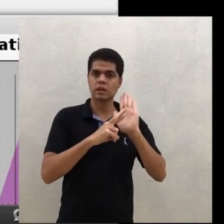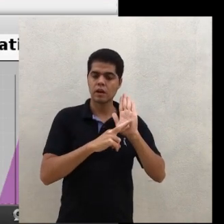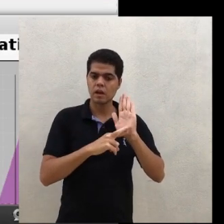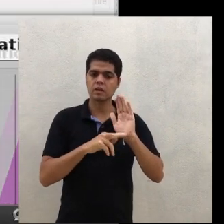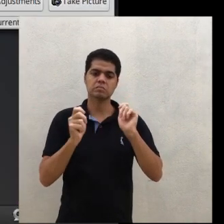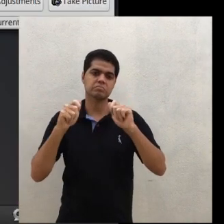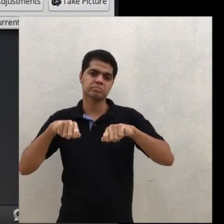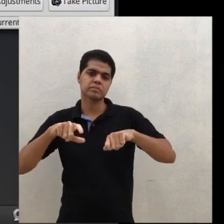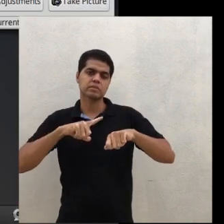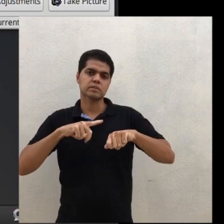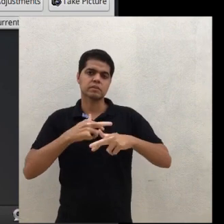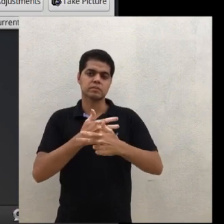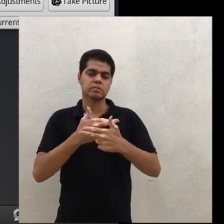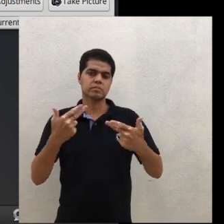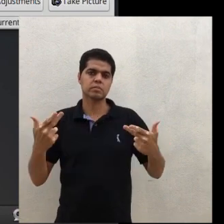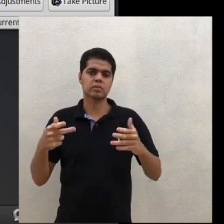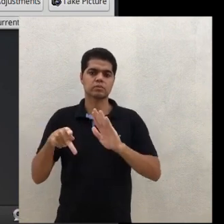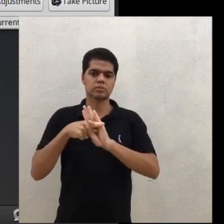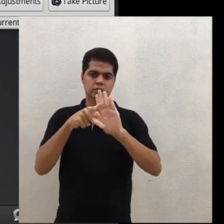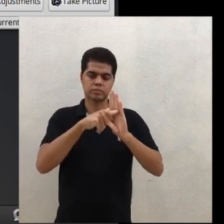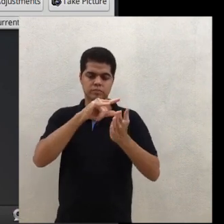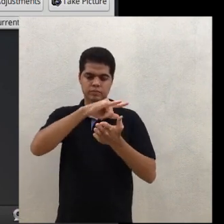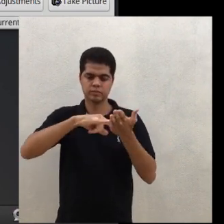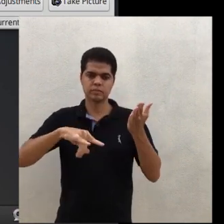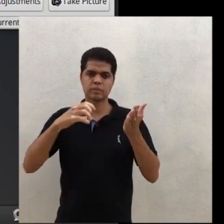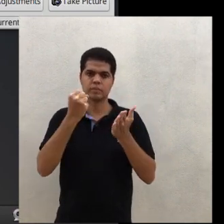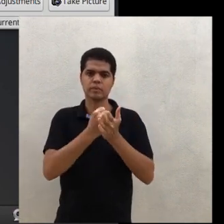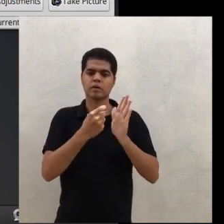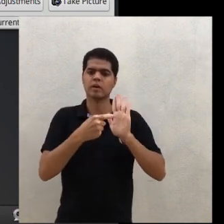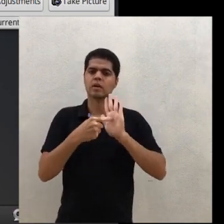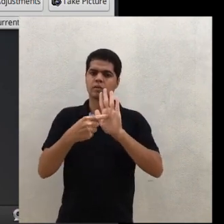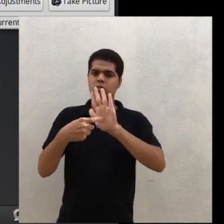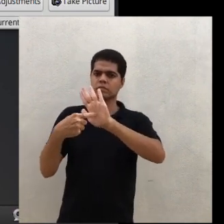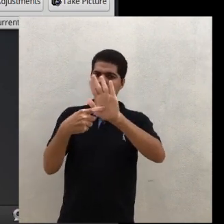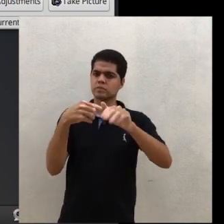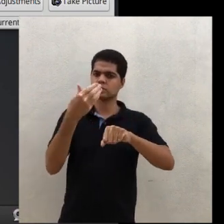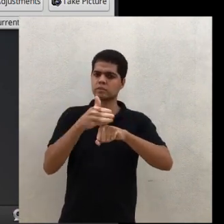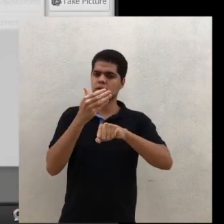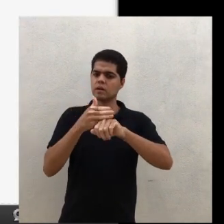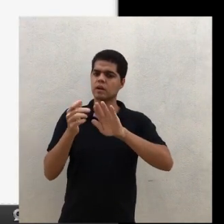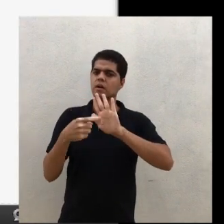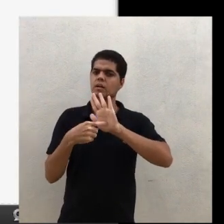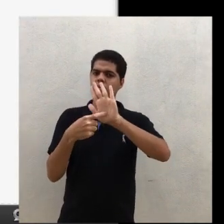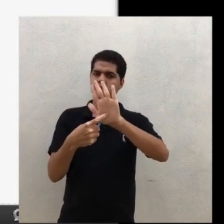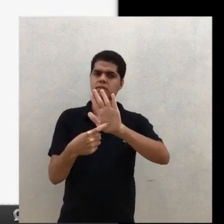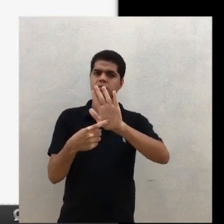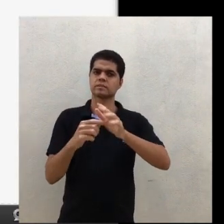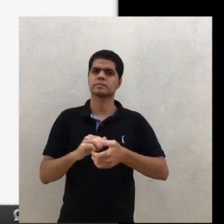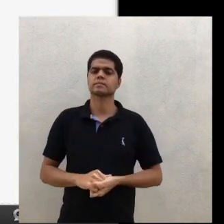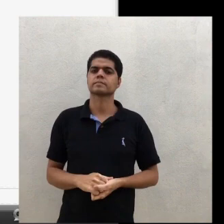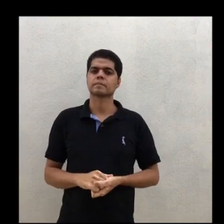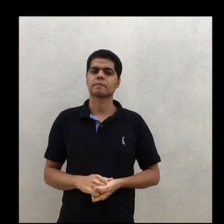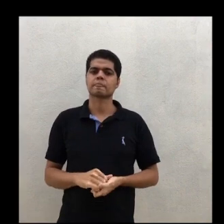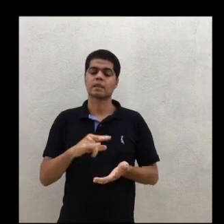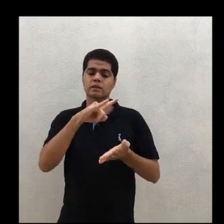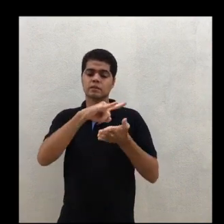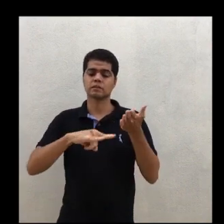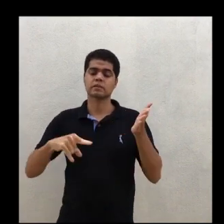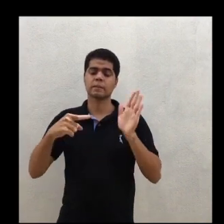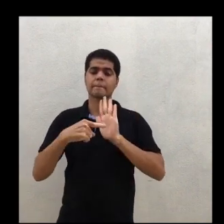vocês verem, tá? De posse desse documento, né, que é esse documento que eu tenho aqui,